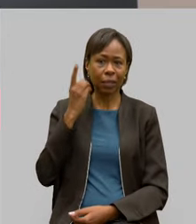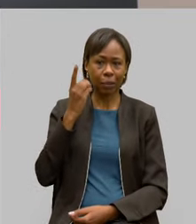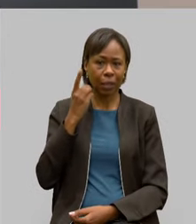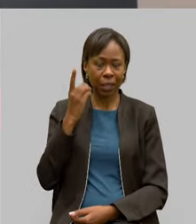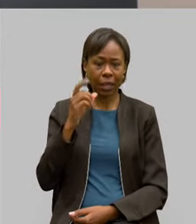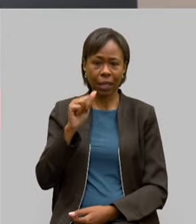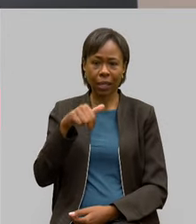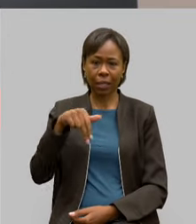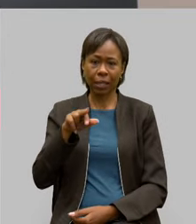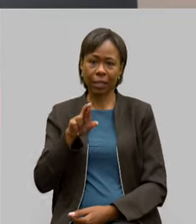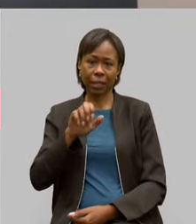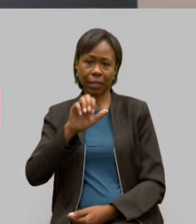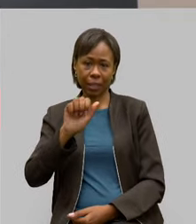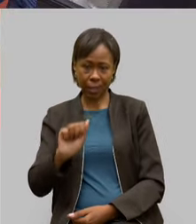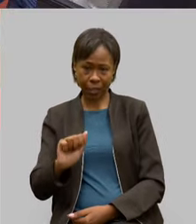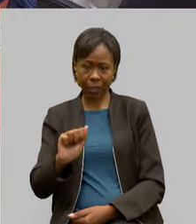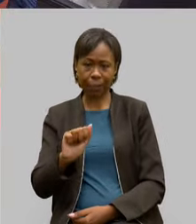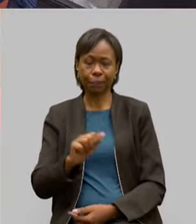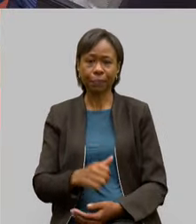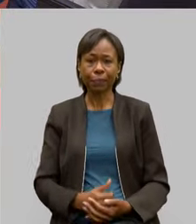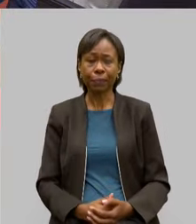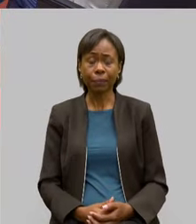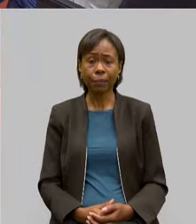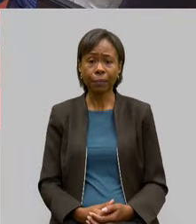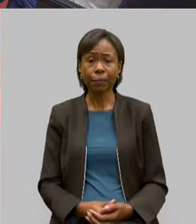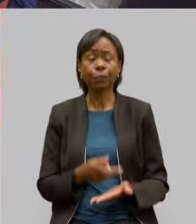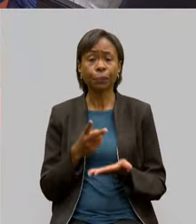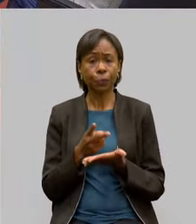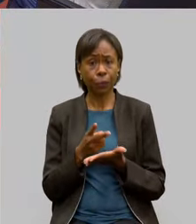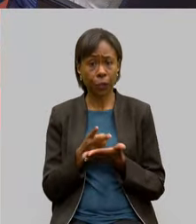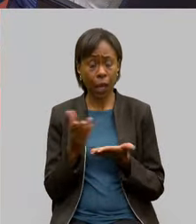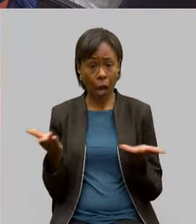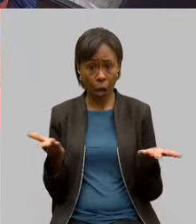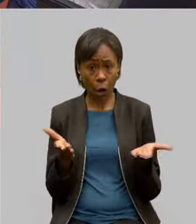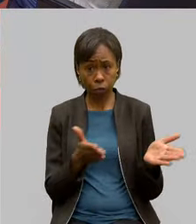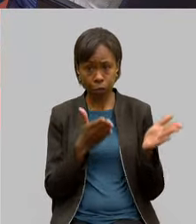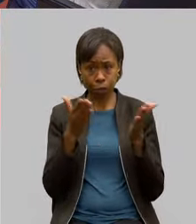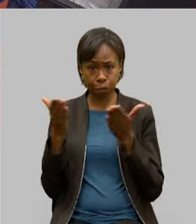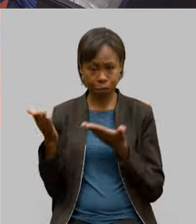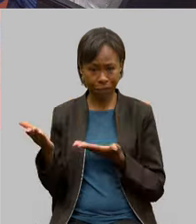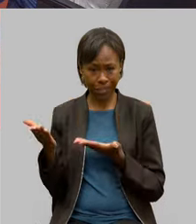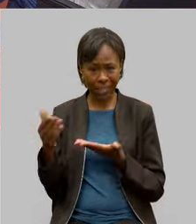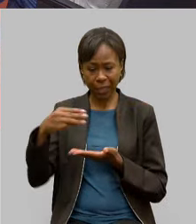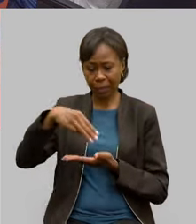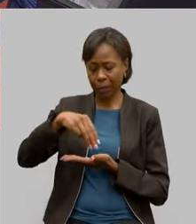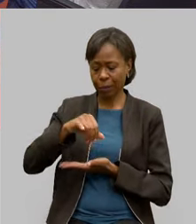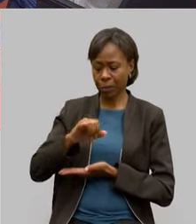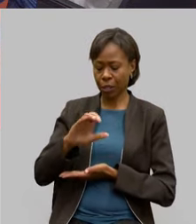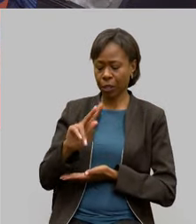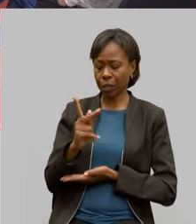Andreia de Jesus dando sequência passamos a palavra à Sen